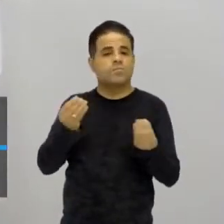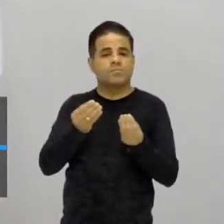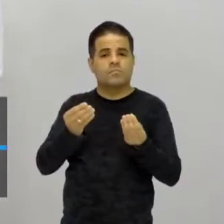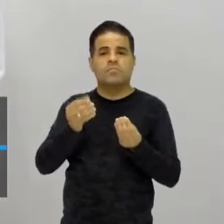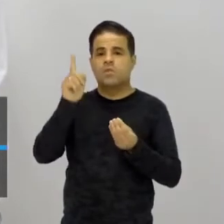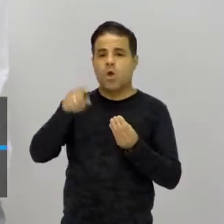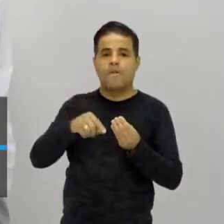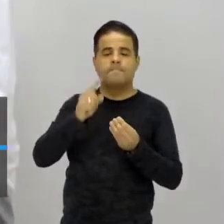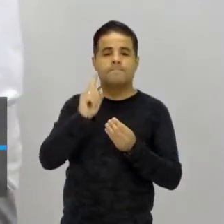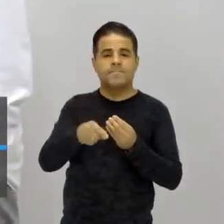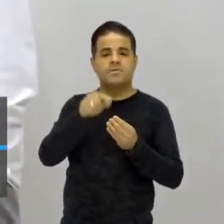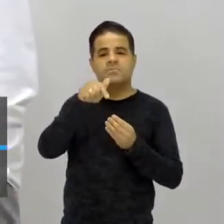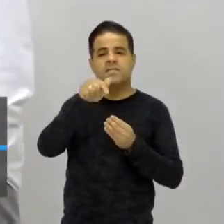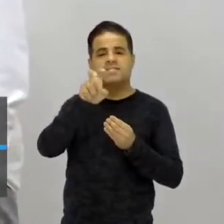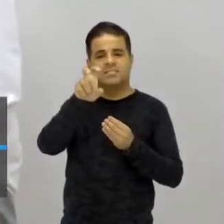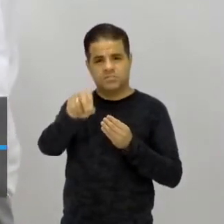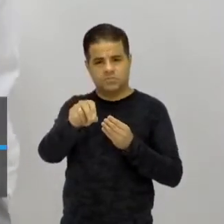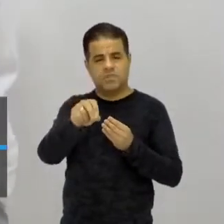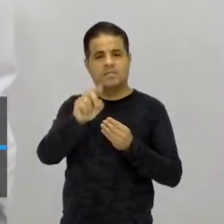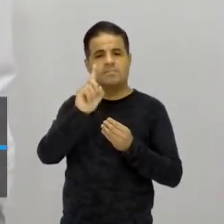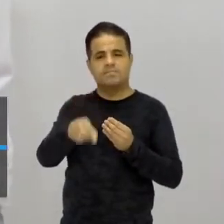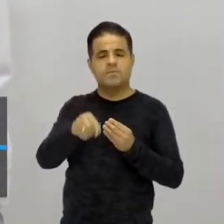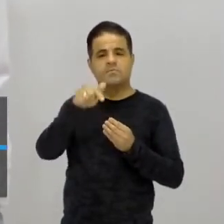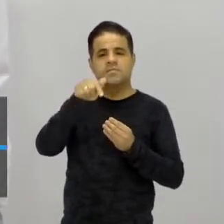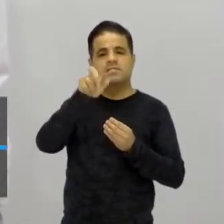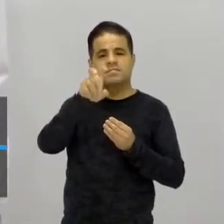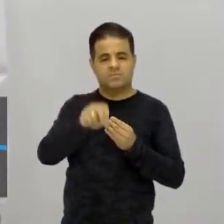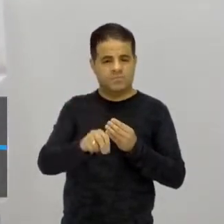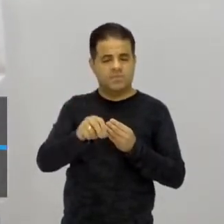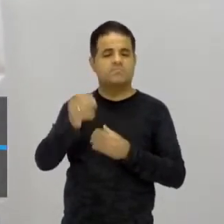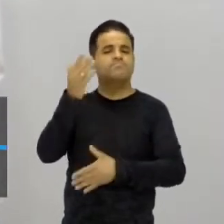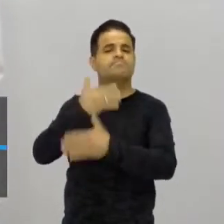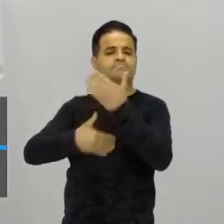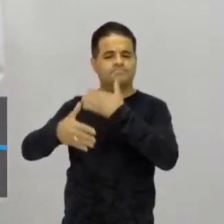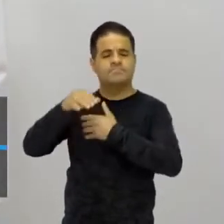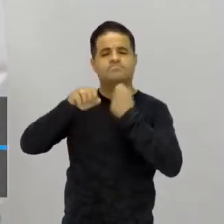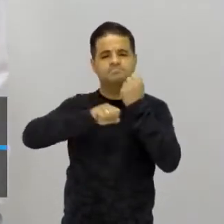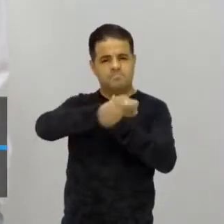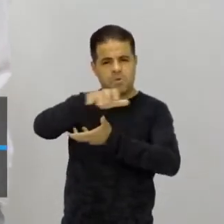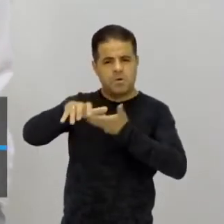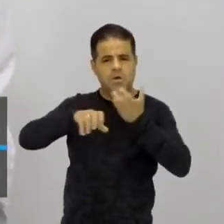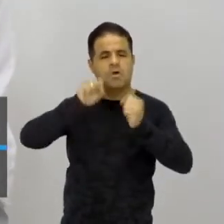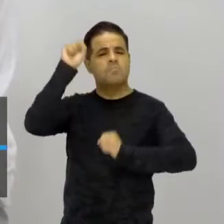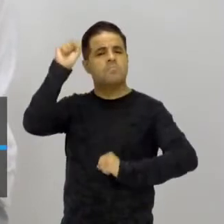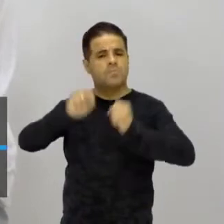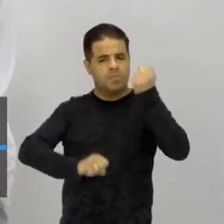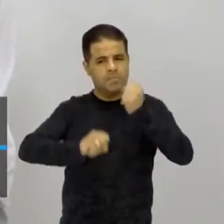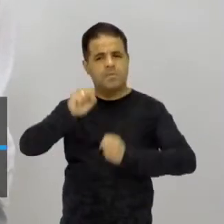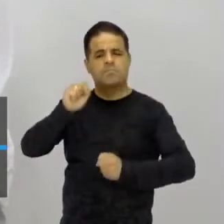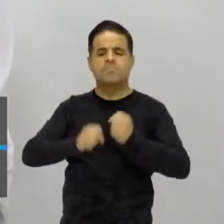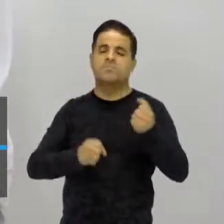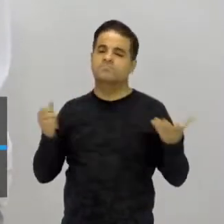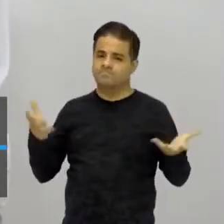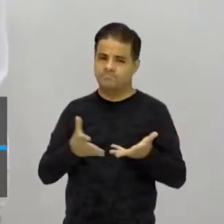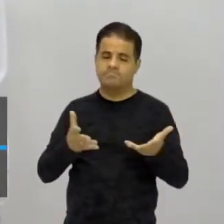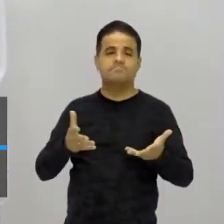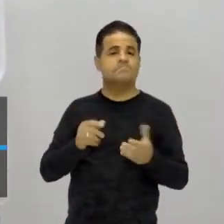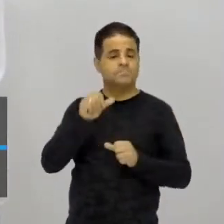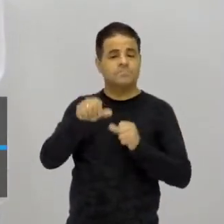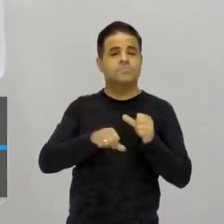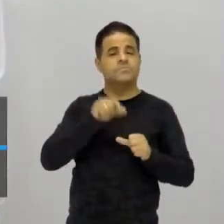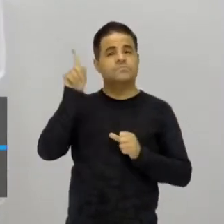como era em 1750, na época da Revolução Industrial, e na era do gelo. Aí muda até